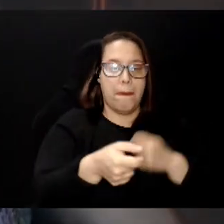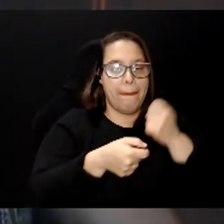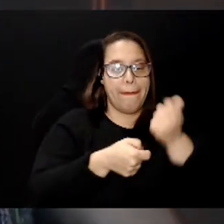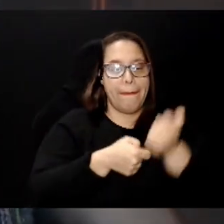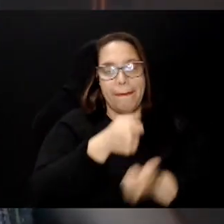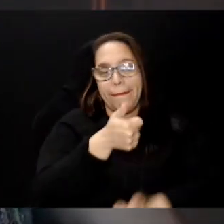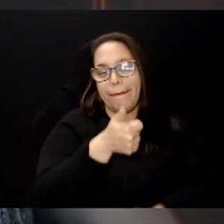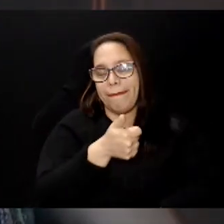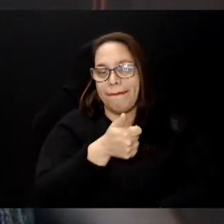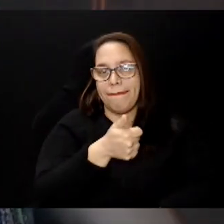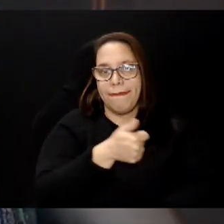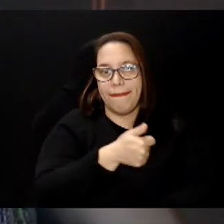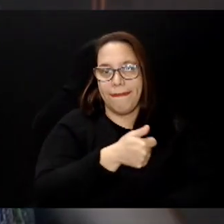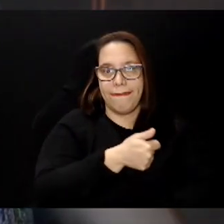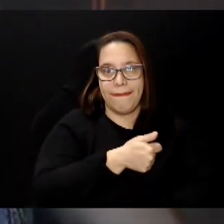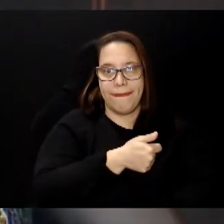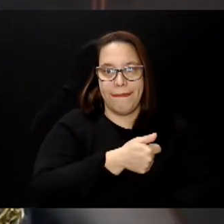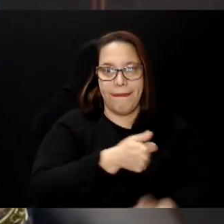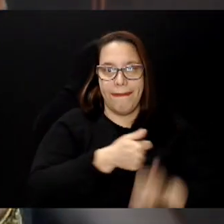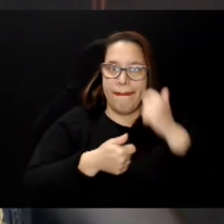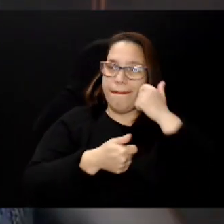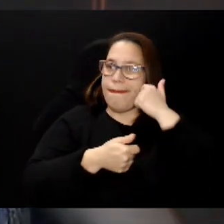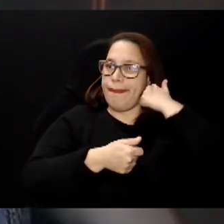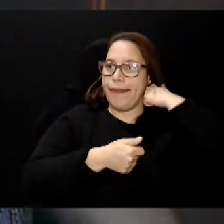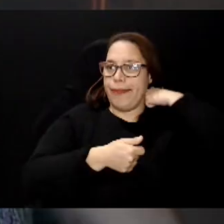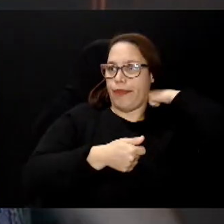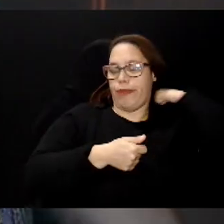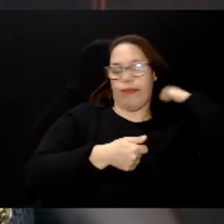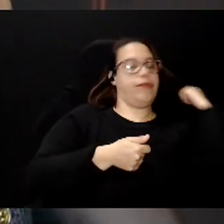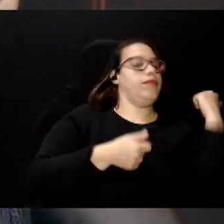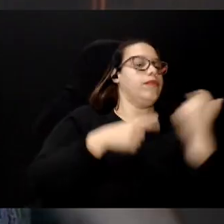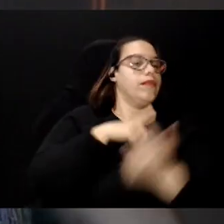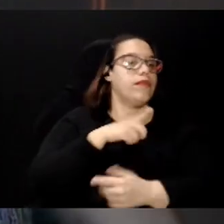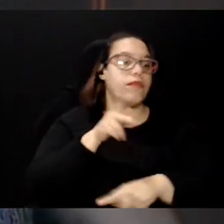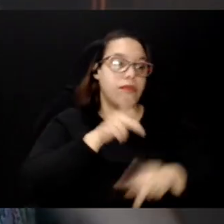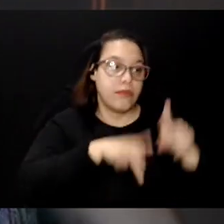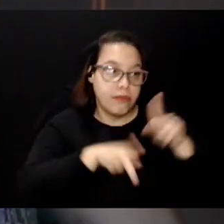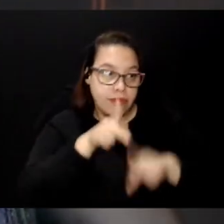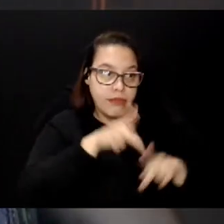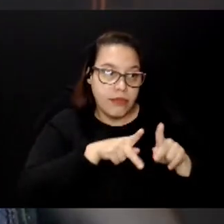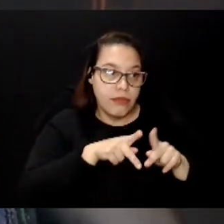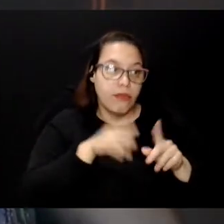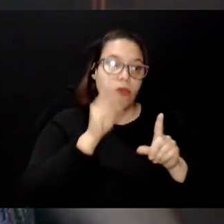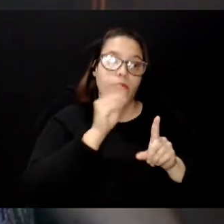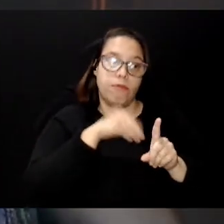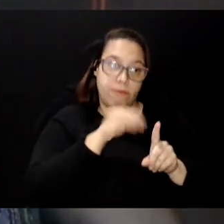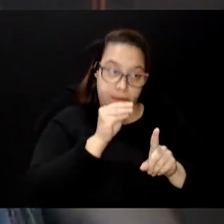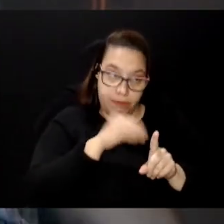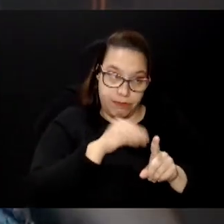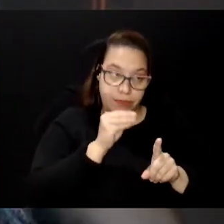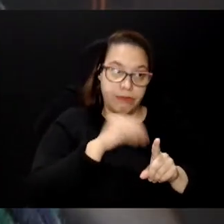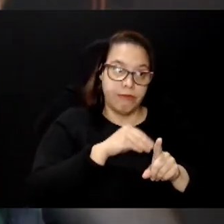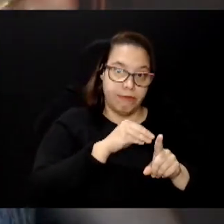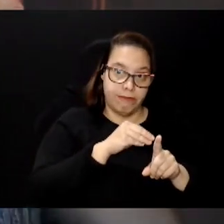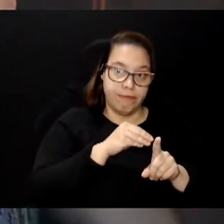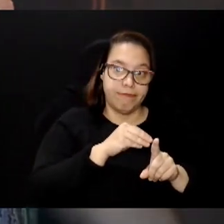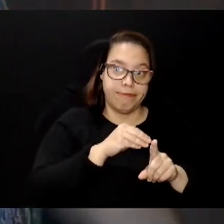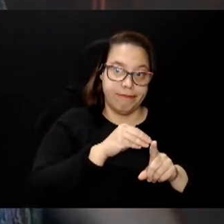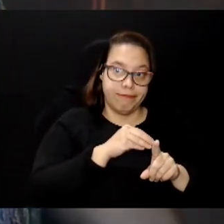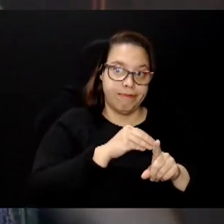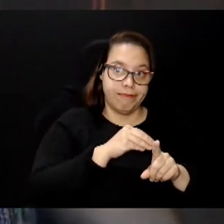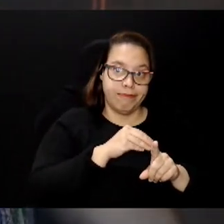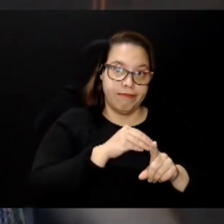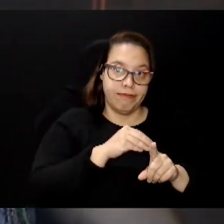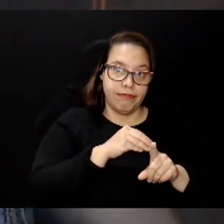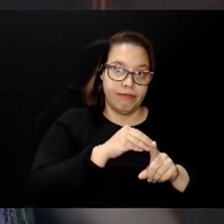número, então a gente acaba tendo uma população muito carente e, somado a